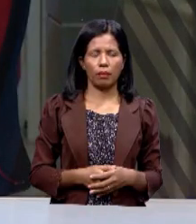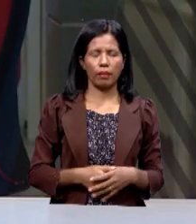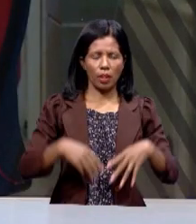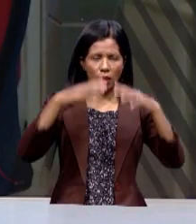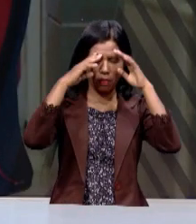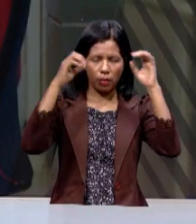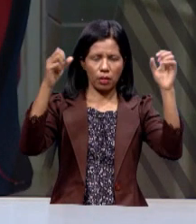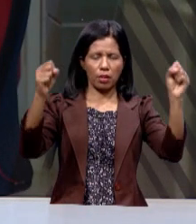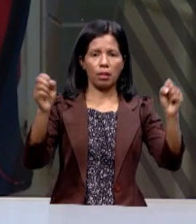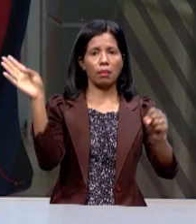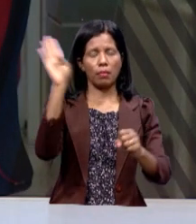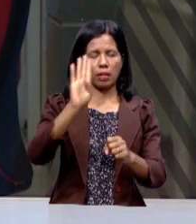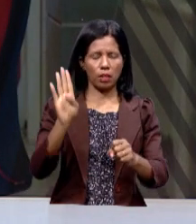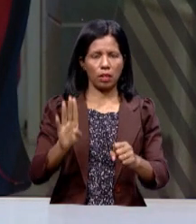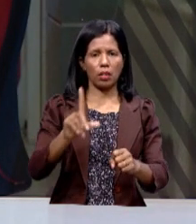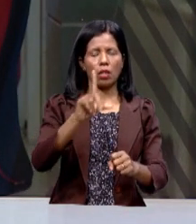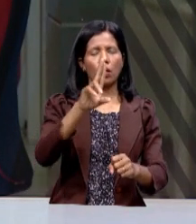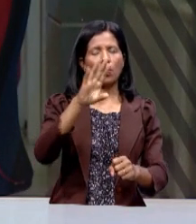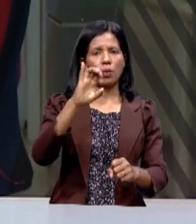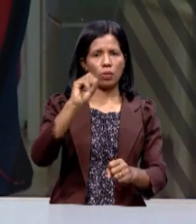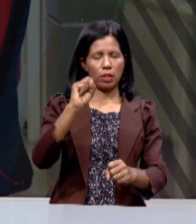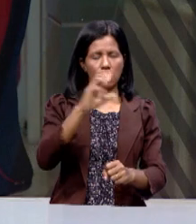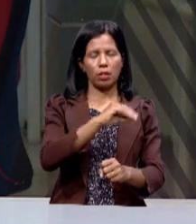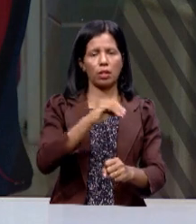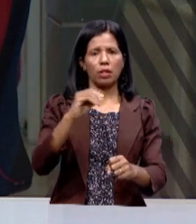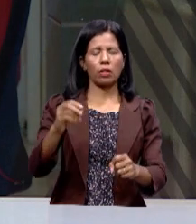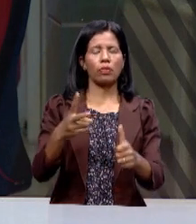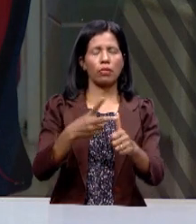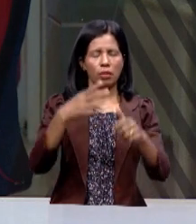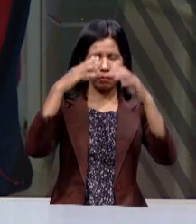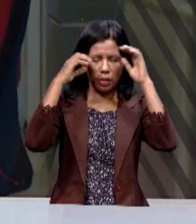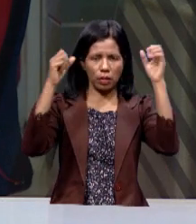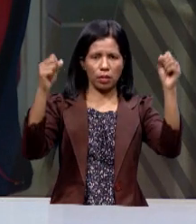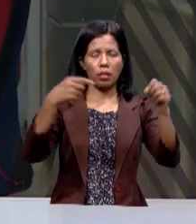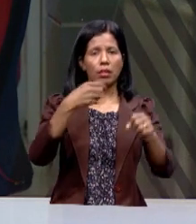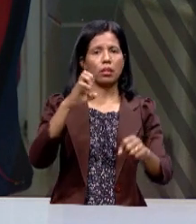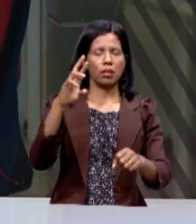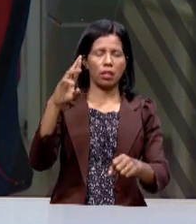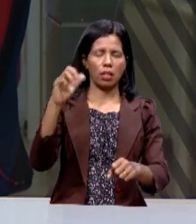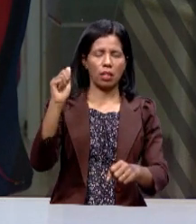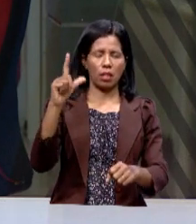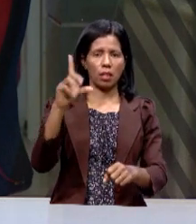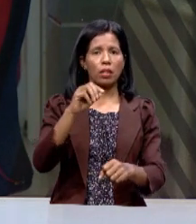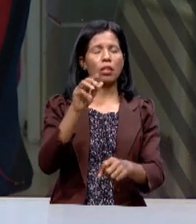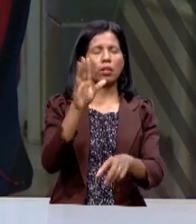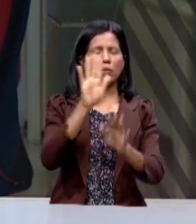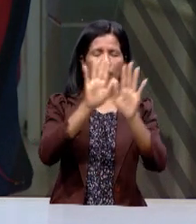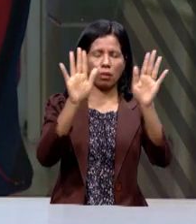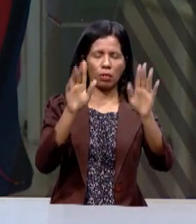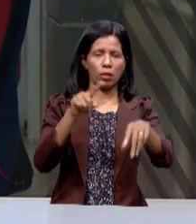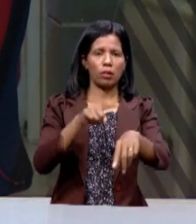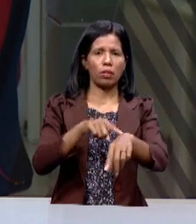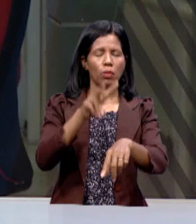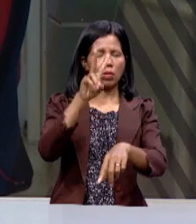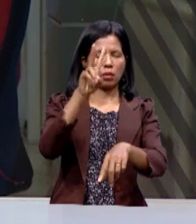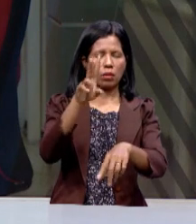Presidente eleito do Brasil, Luiz Inácio Lula da Silva, o vice-presidente Geraldo Alckmin, domingo no Craic Tucuruá, Horas Brasil,